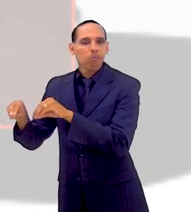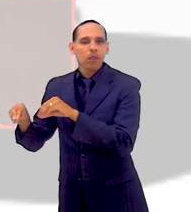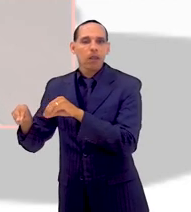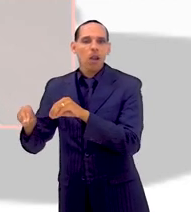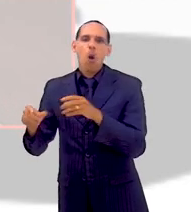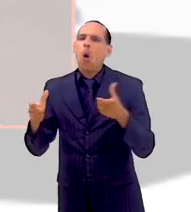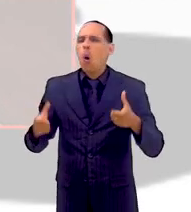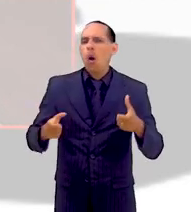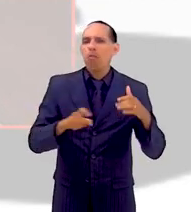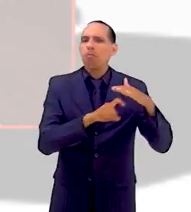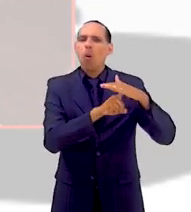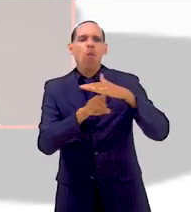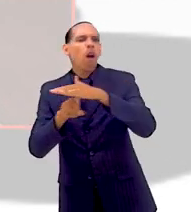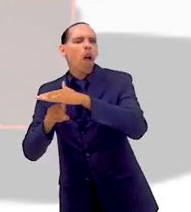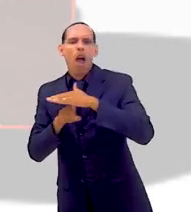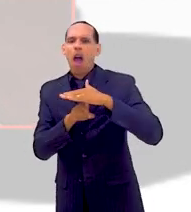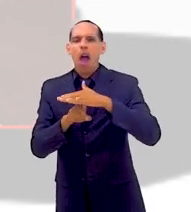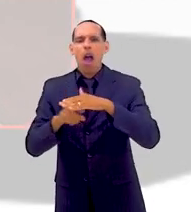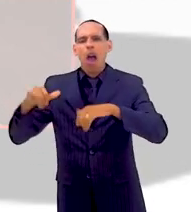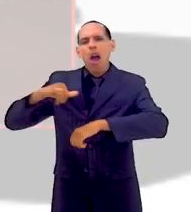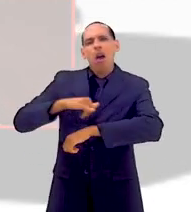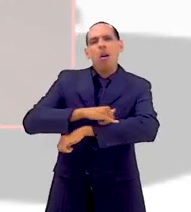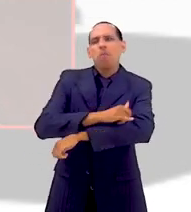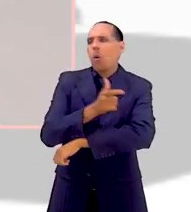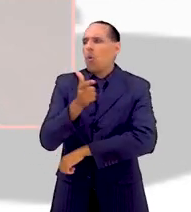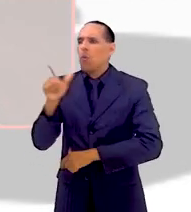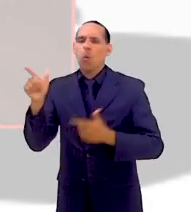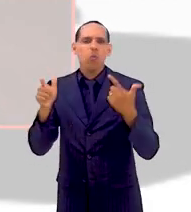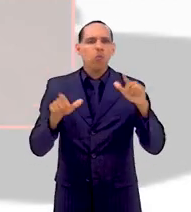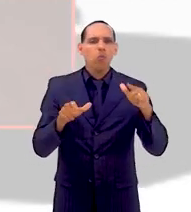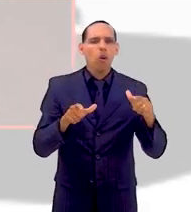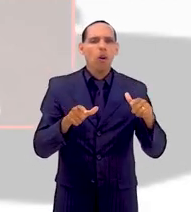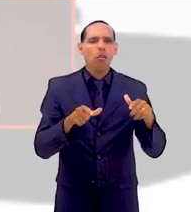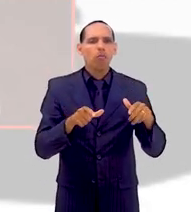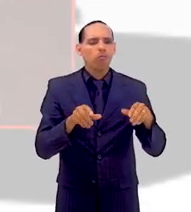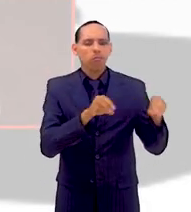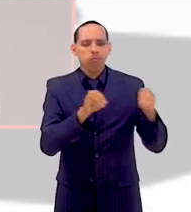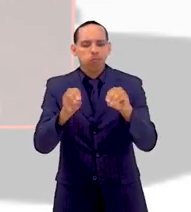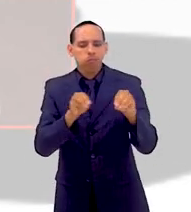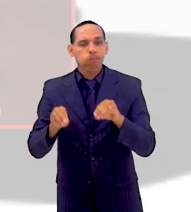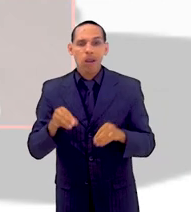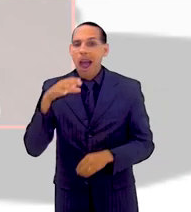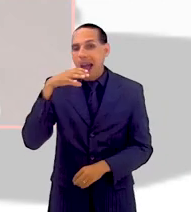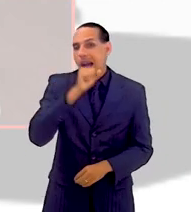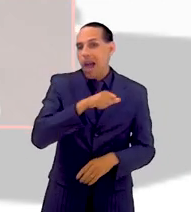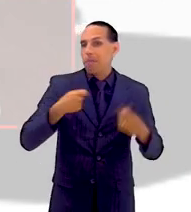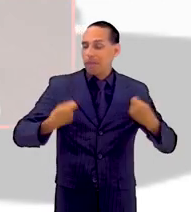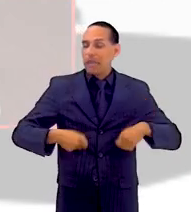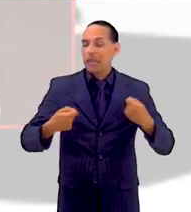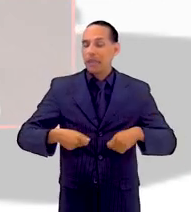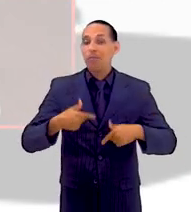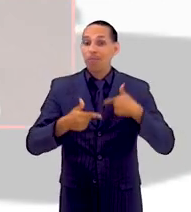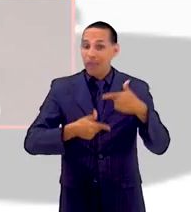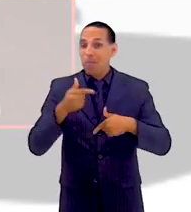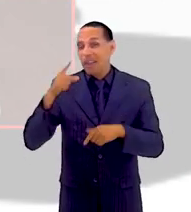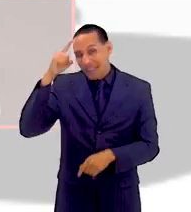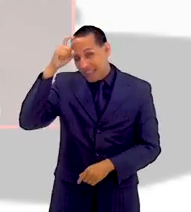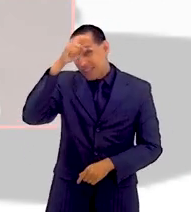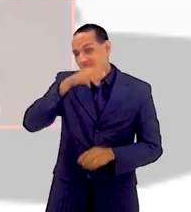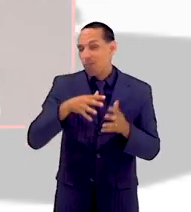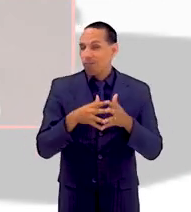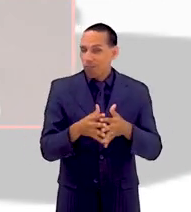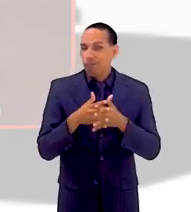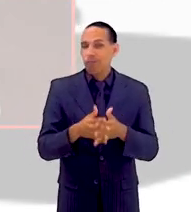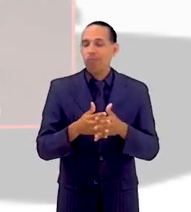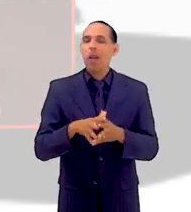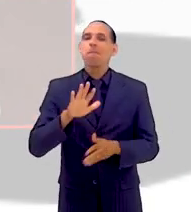rodoviária, Santos Dumont, aeroportos regionais. Em suma, é um trabalho complexo, uma habilidade que